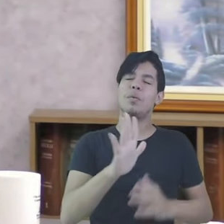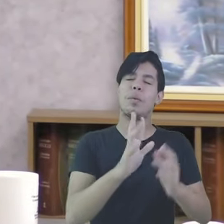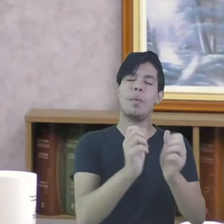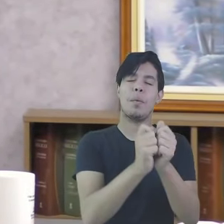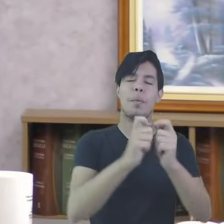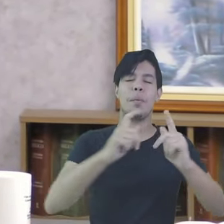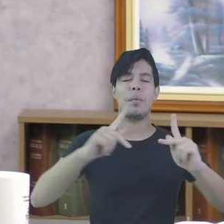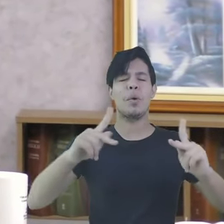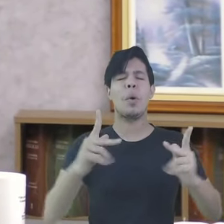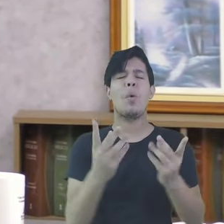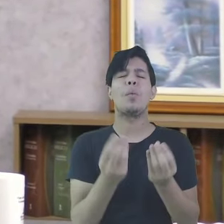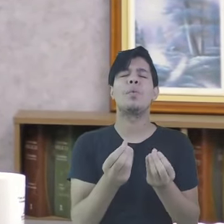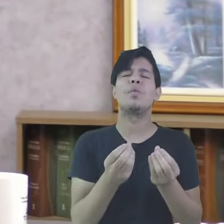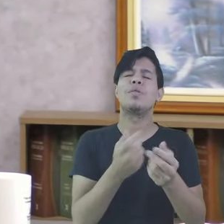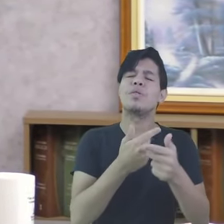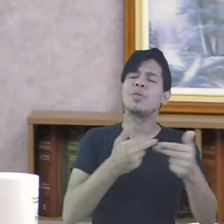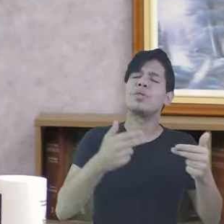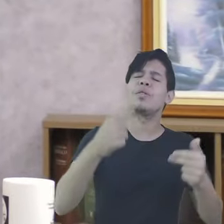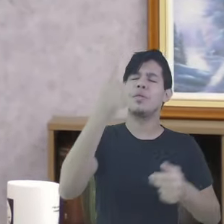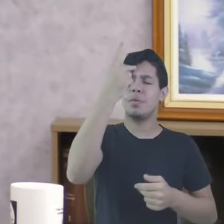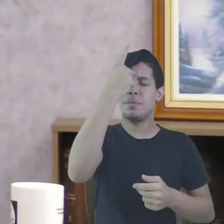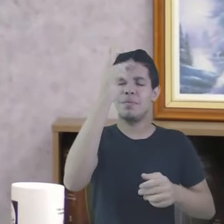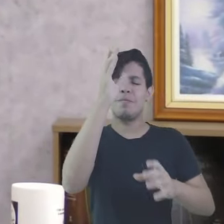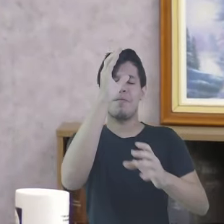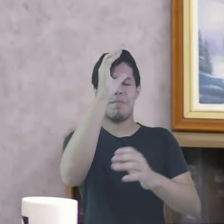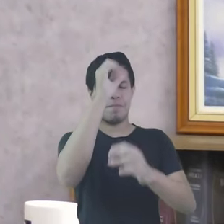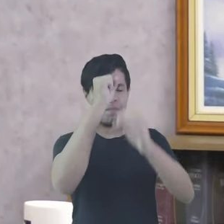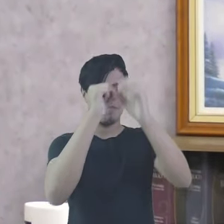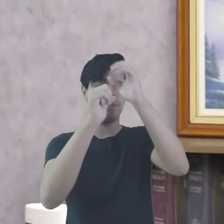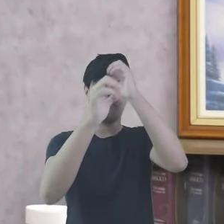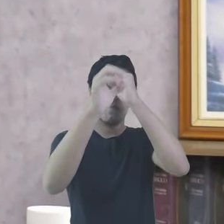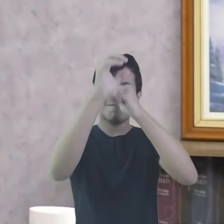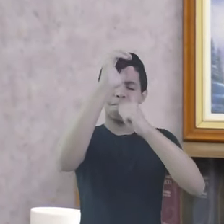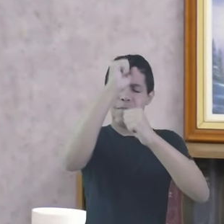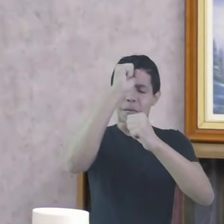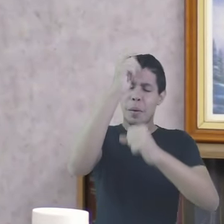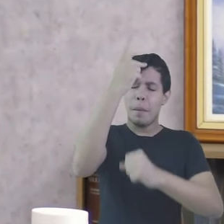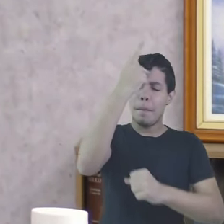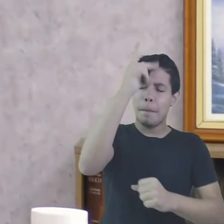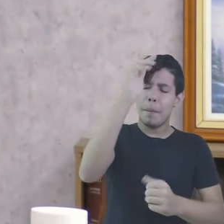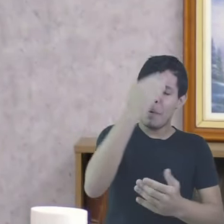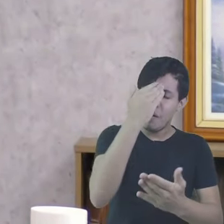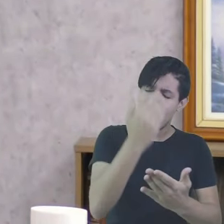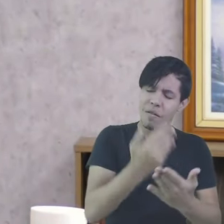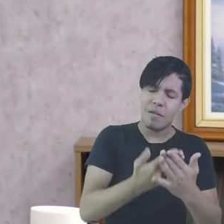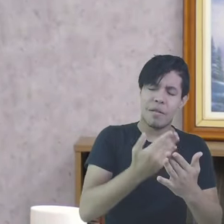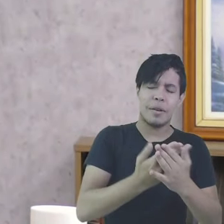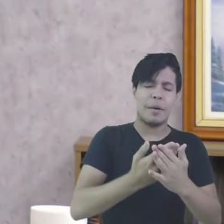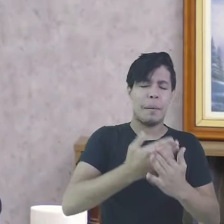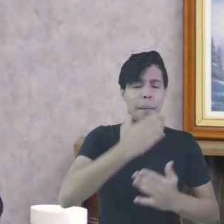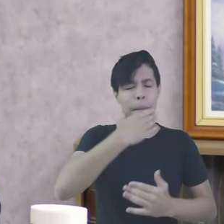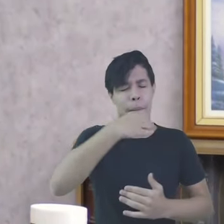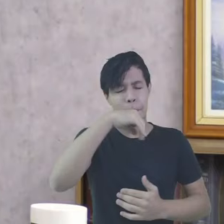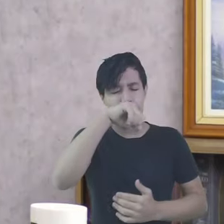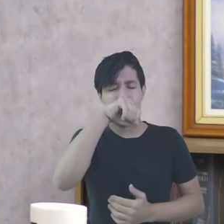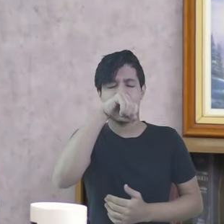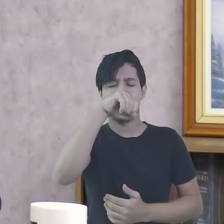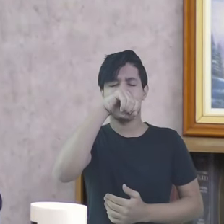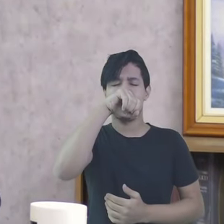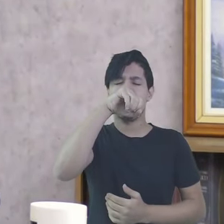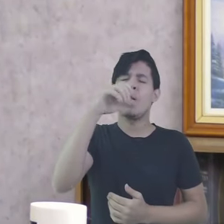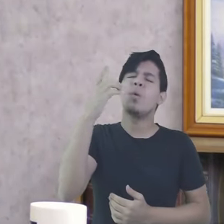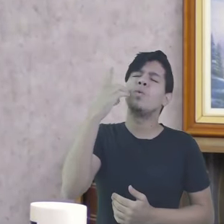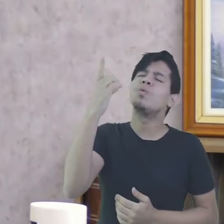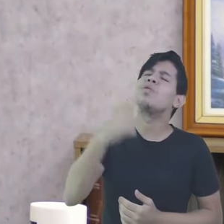Quanta coisa para a gente aprender. Quanta coisa para a gente estudar. Sabe, Pai, um dia Calvino disse algo